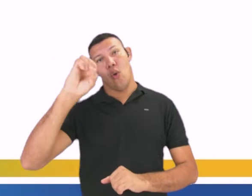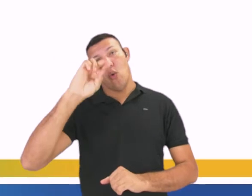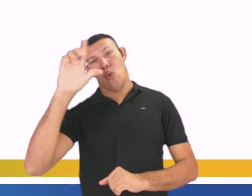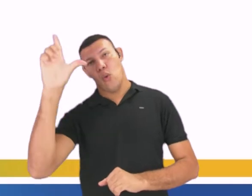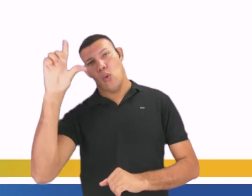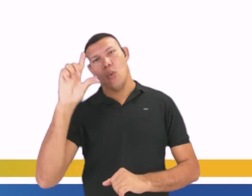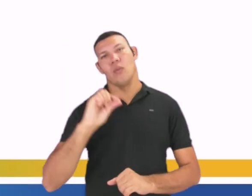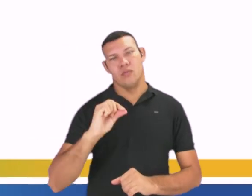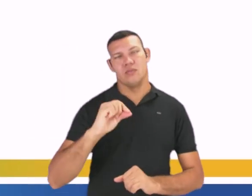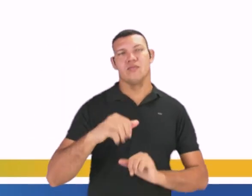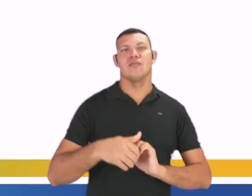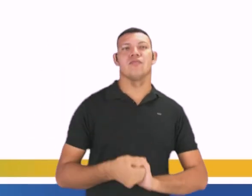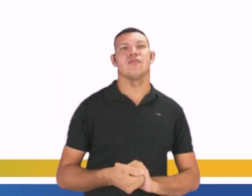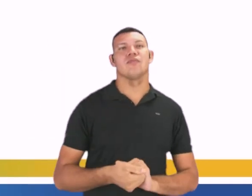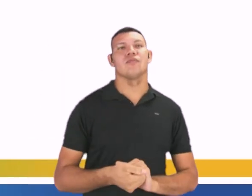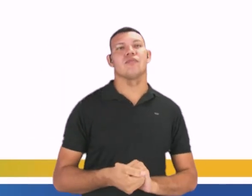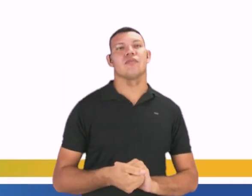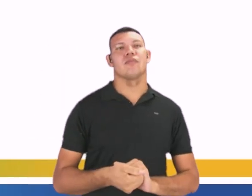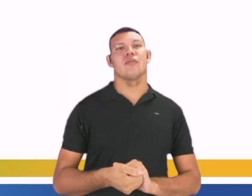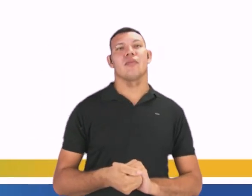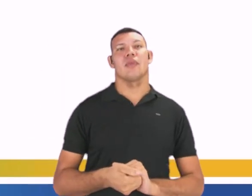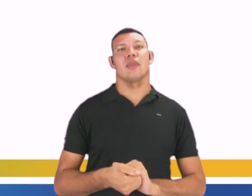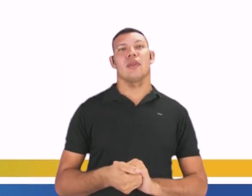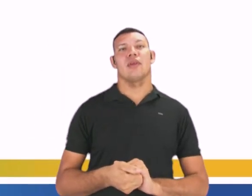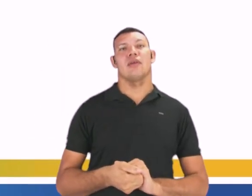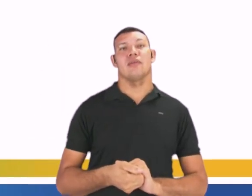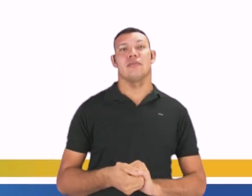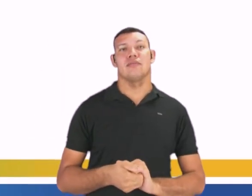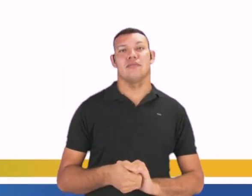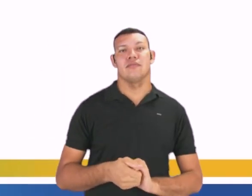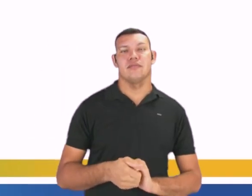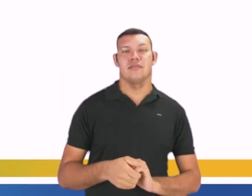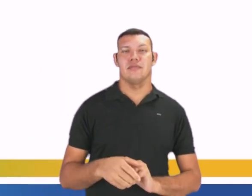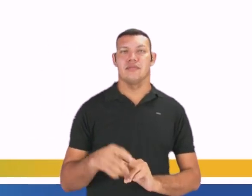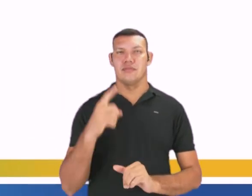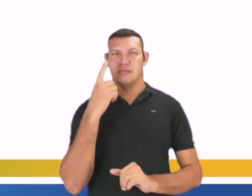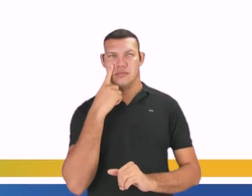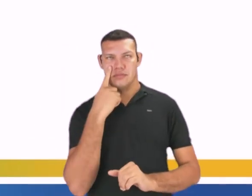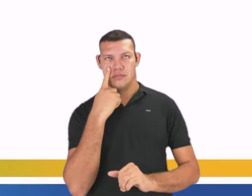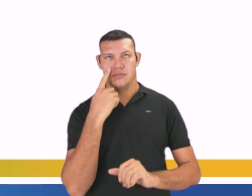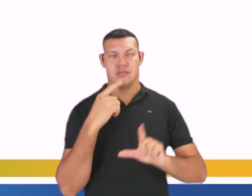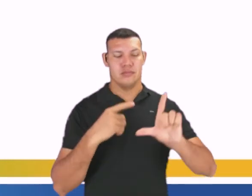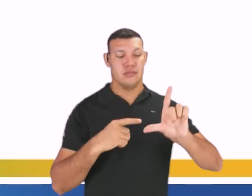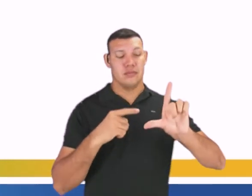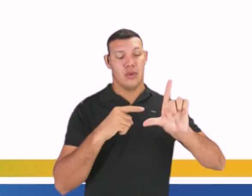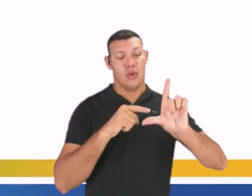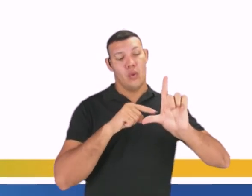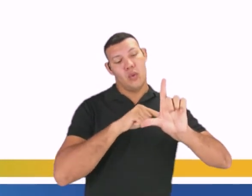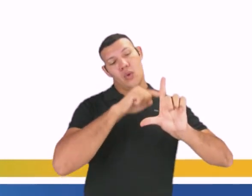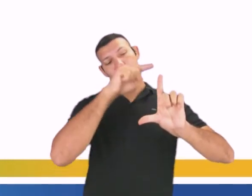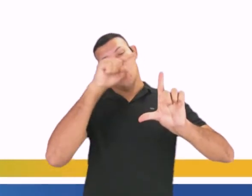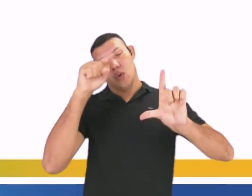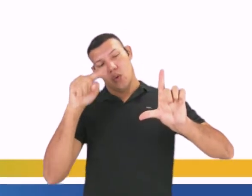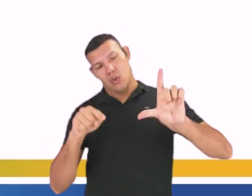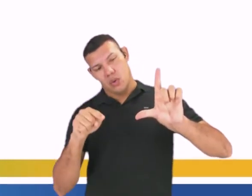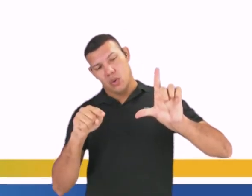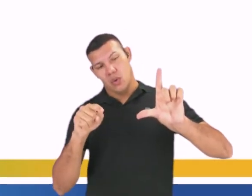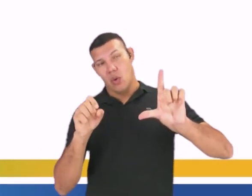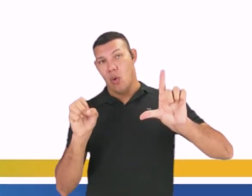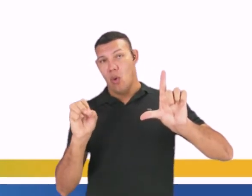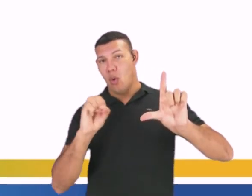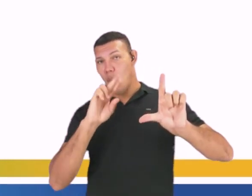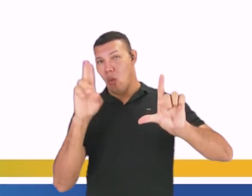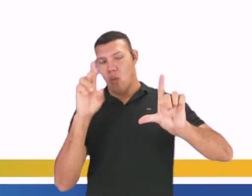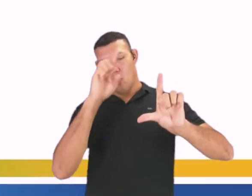vai determinar se a concavidade dessa parábola está para cima ou para baixo. Ou